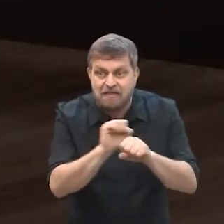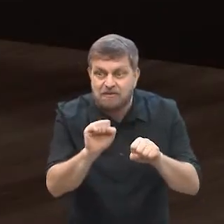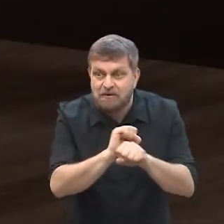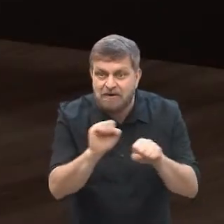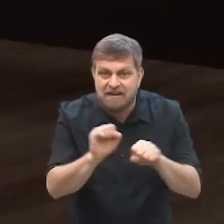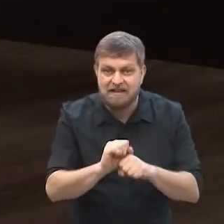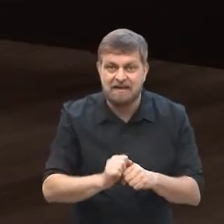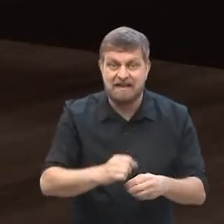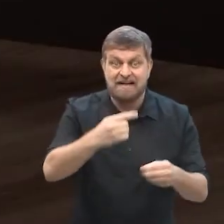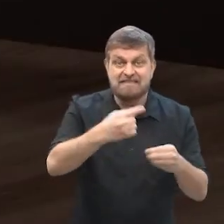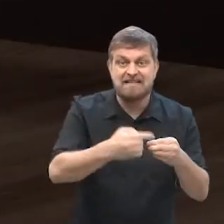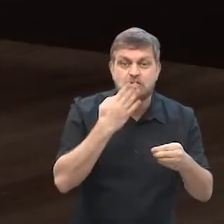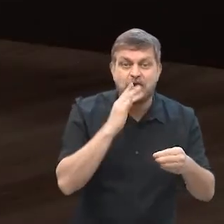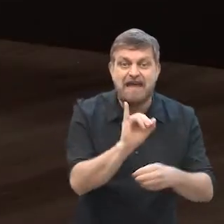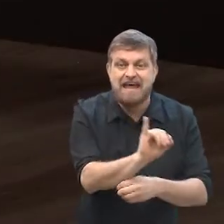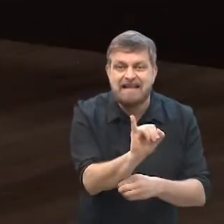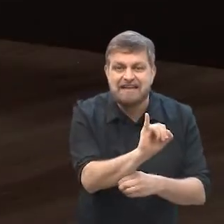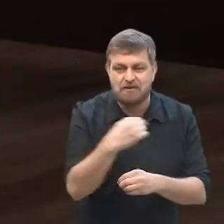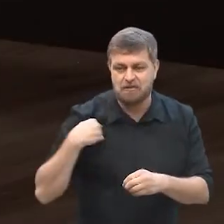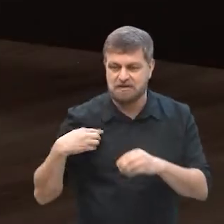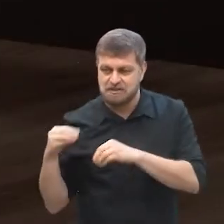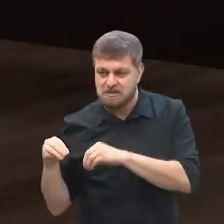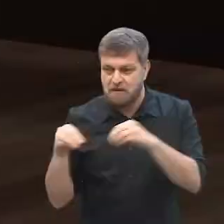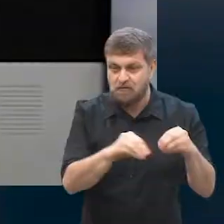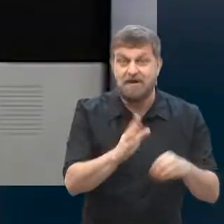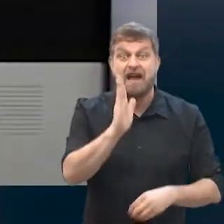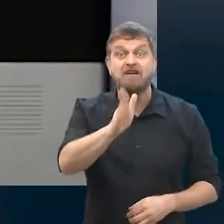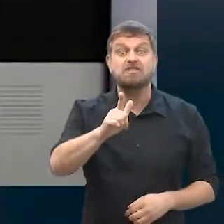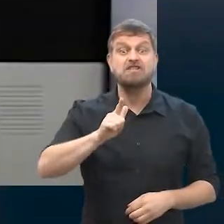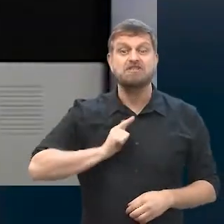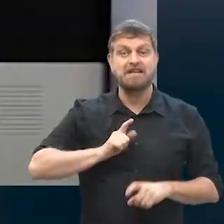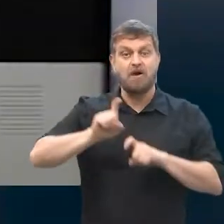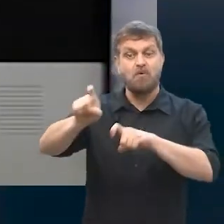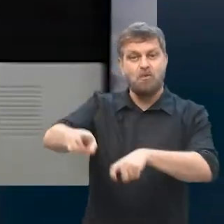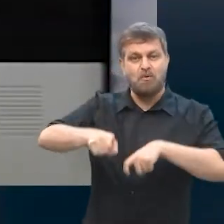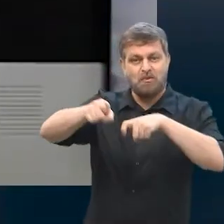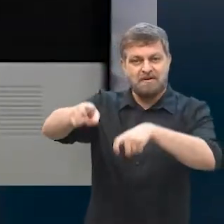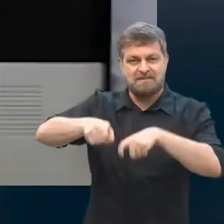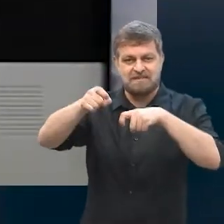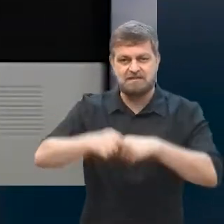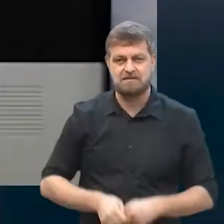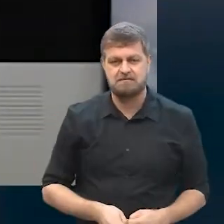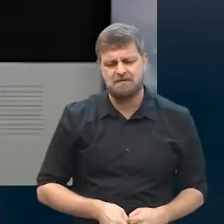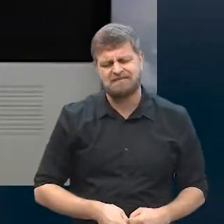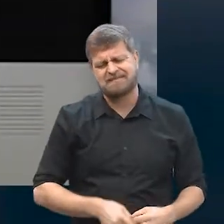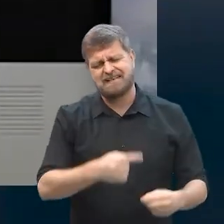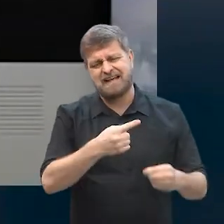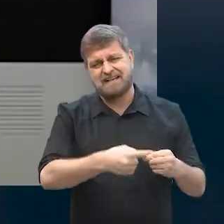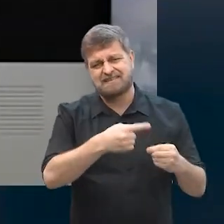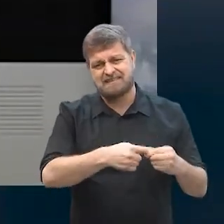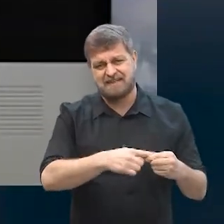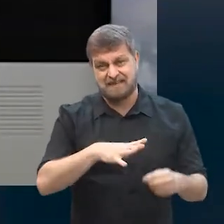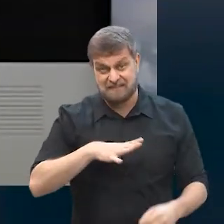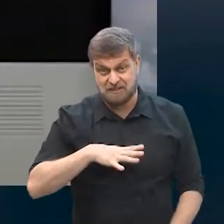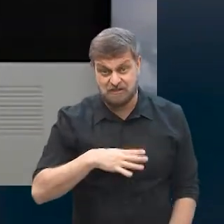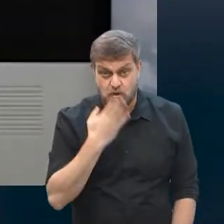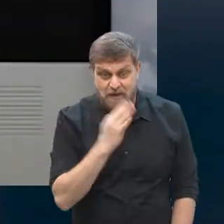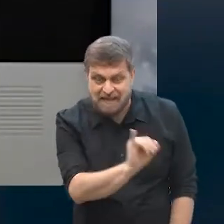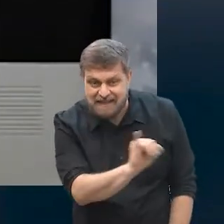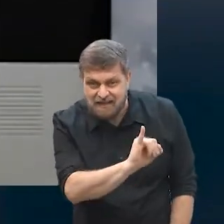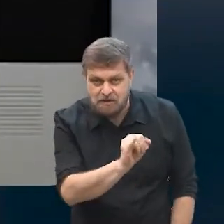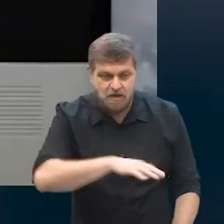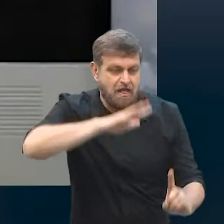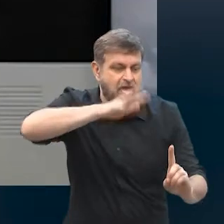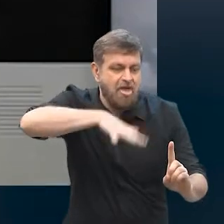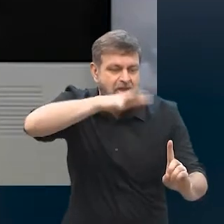vamos mudar para Indaiatuba. A gente já tinha um sítio em Indaiatuba. E eu virei um fã de Indaiatuba. Eu até brinco hoje em dia que eu